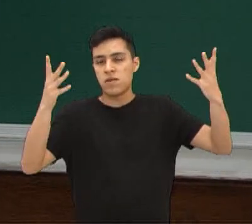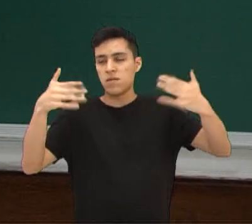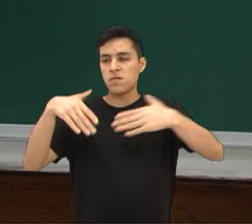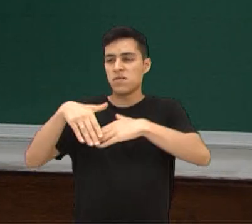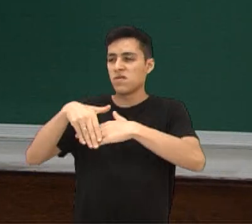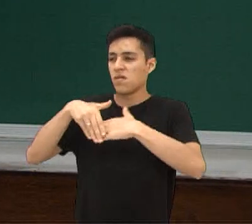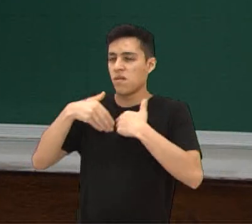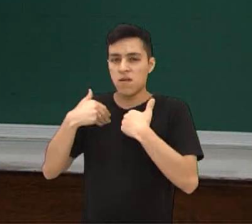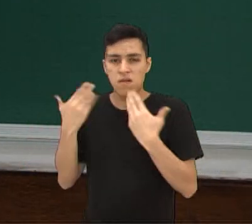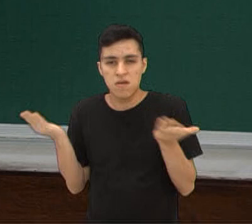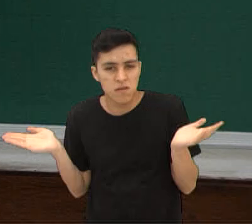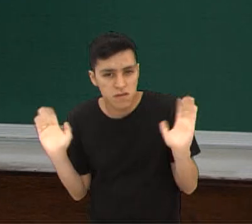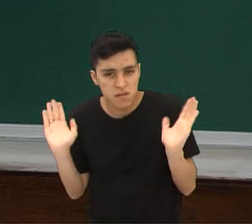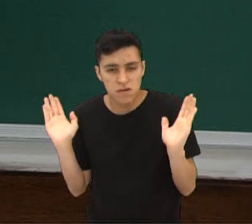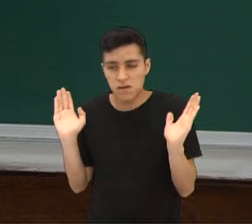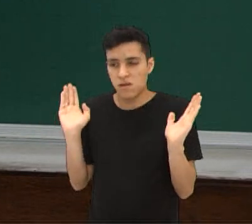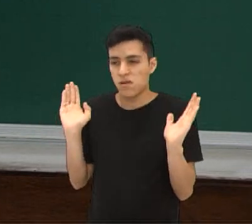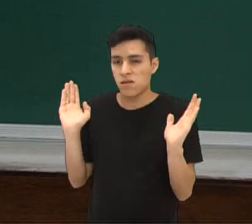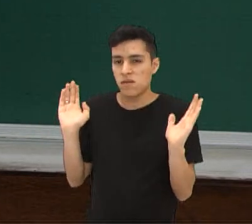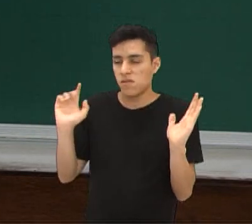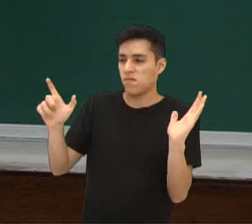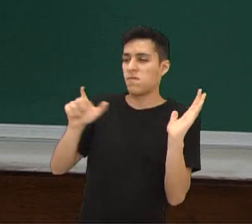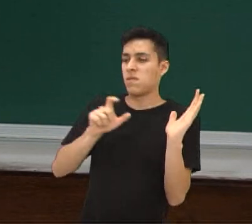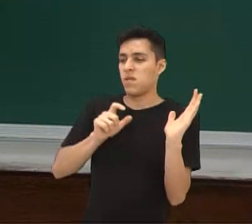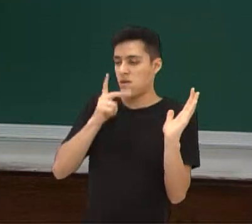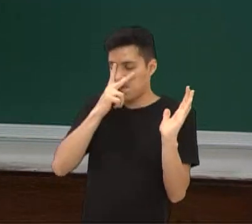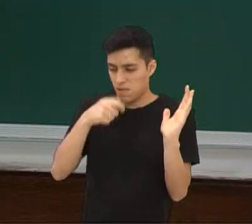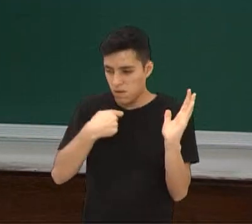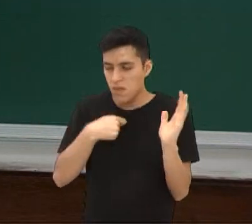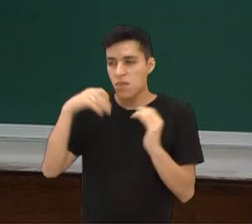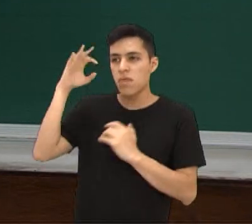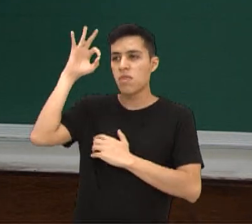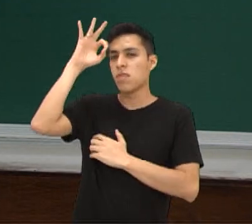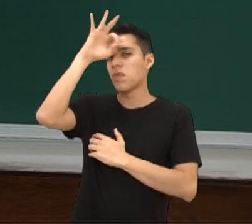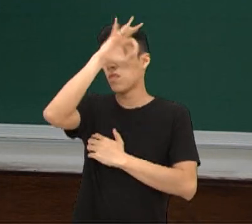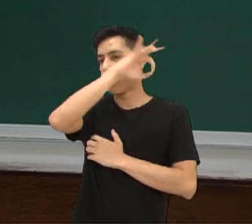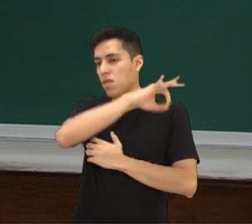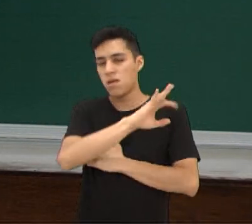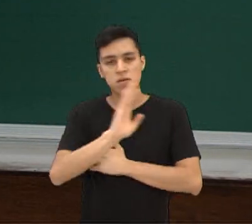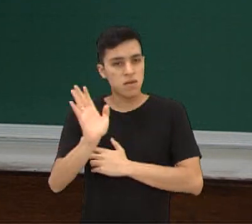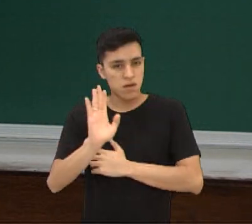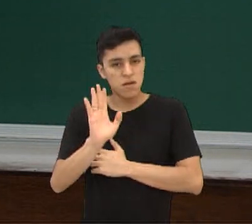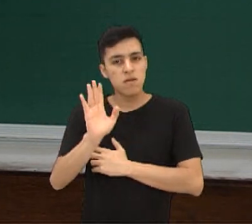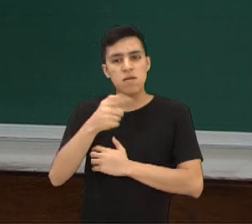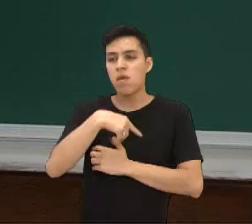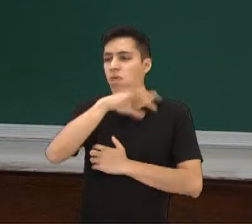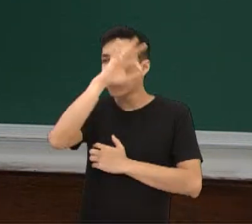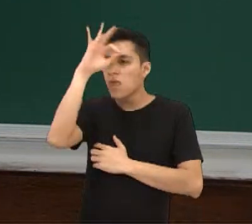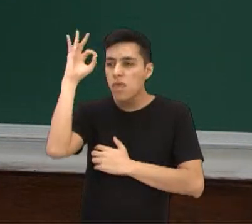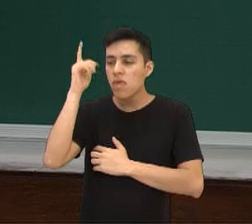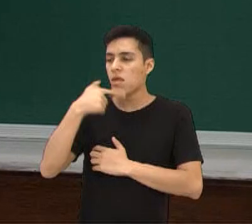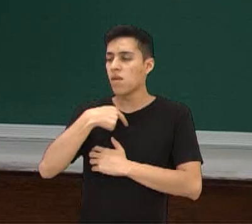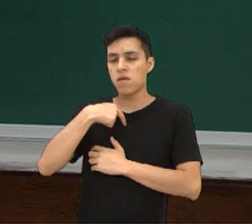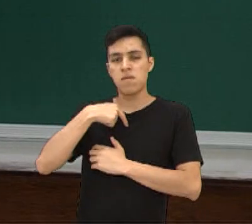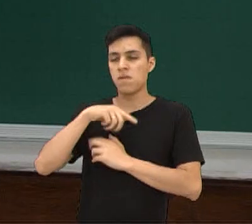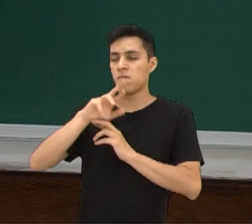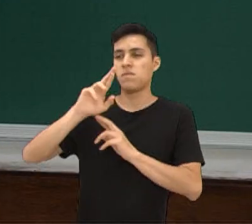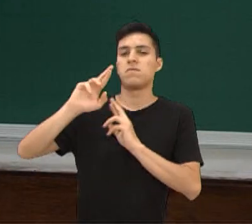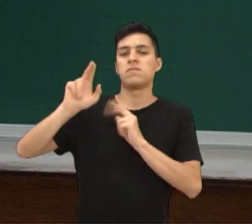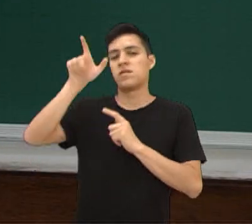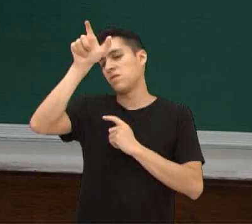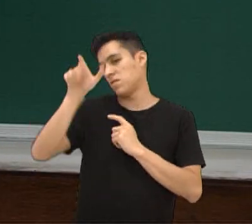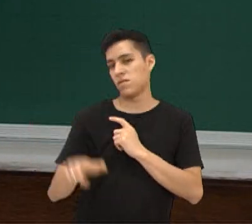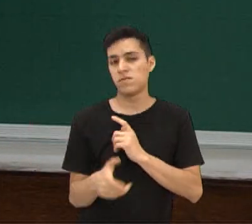comigo como se eu não soubesse o que está acontecendo. Eu não sou nada como você.